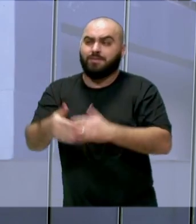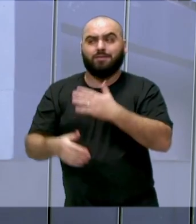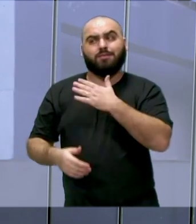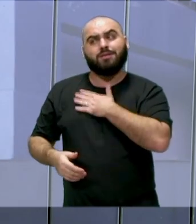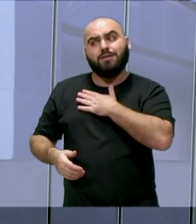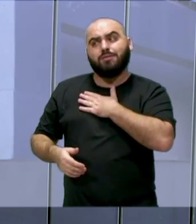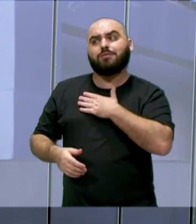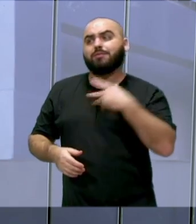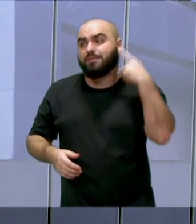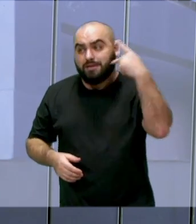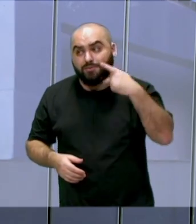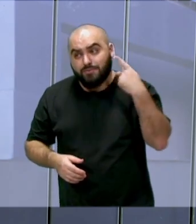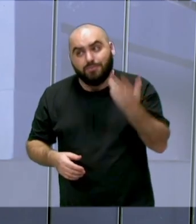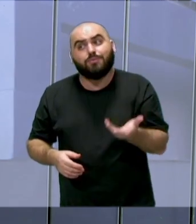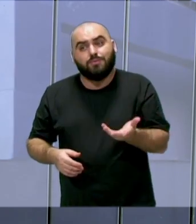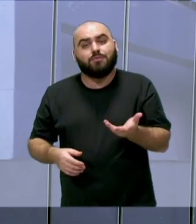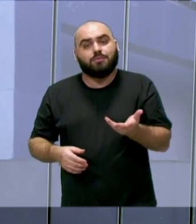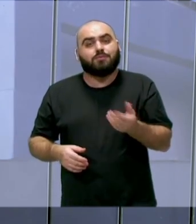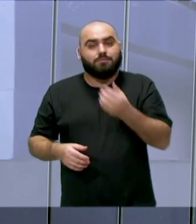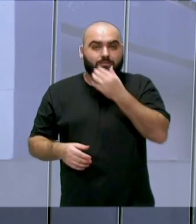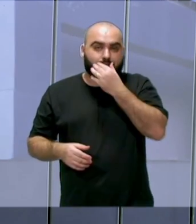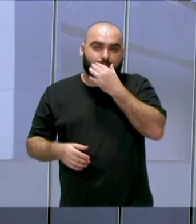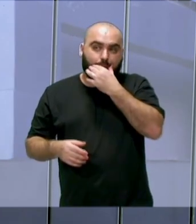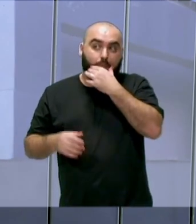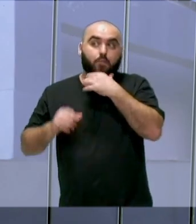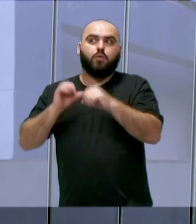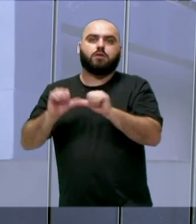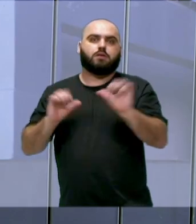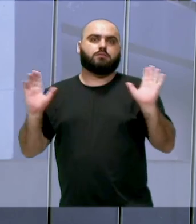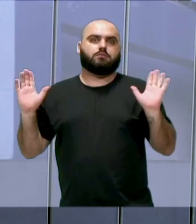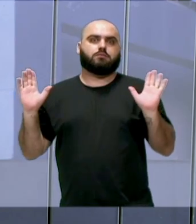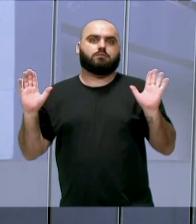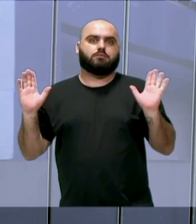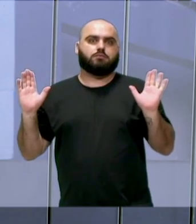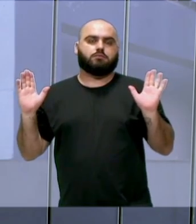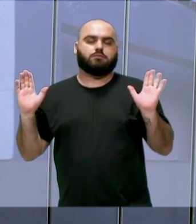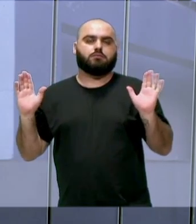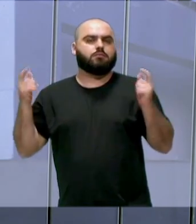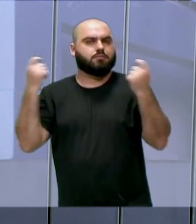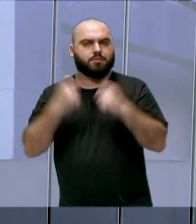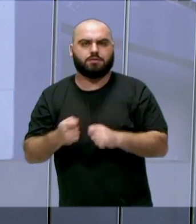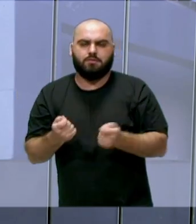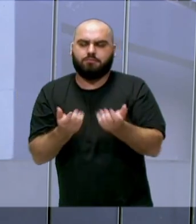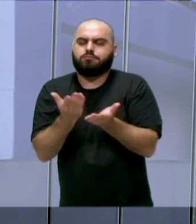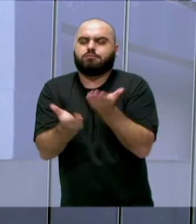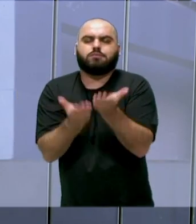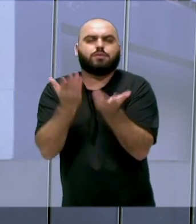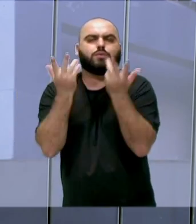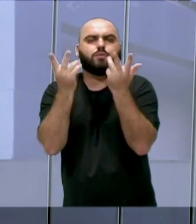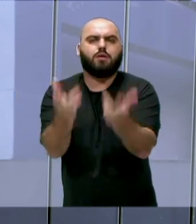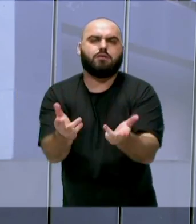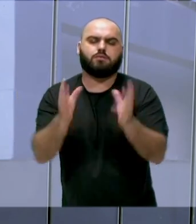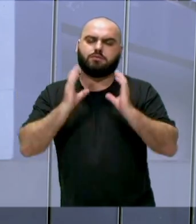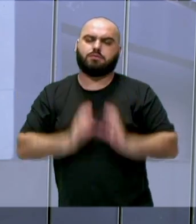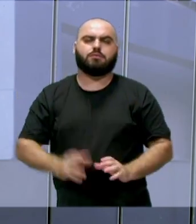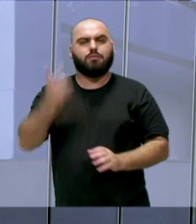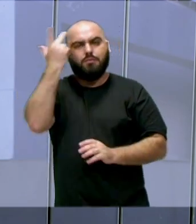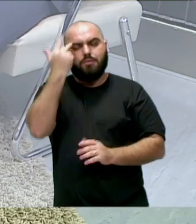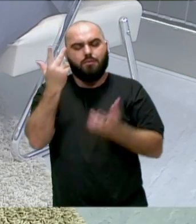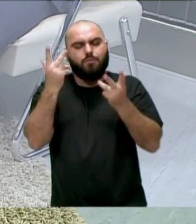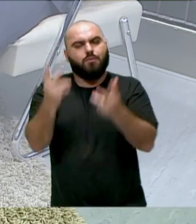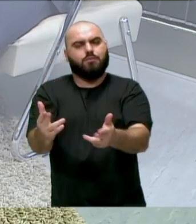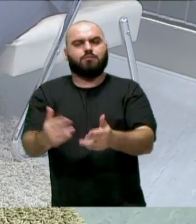momento vereador, aí muda a história. E não deveria ser assim. A gente deveria ser tratado como um cidadão comum.